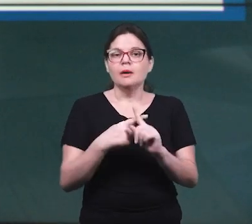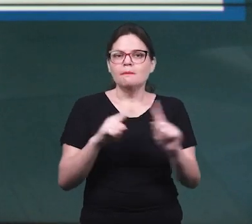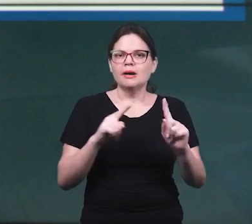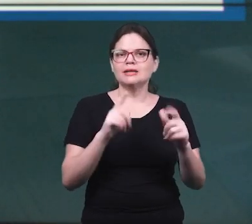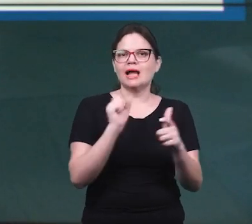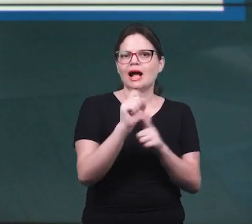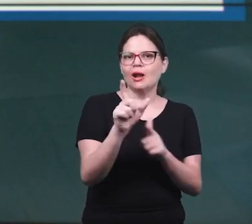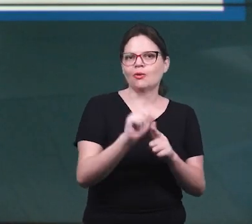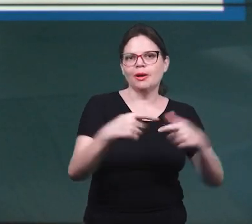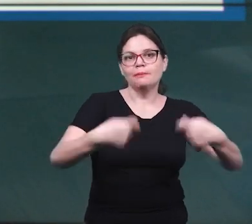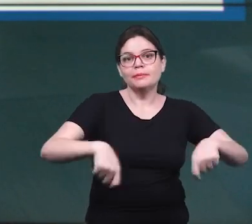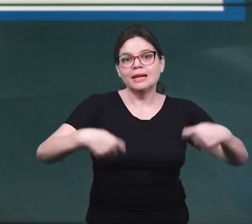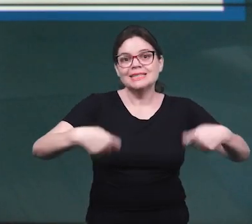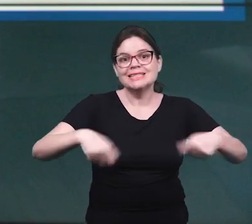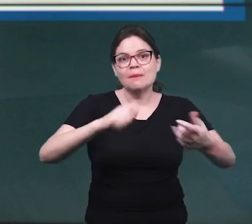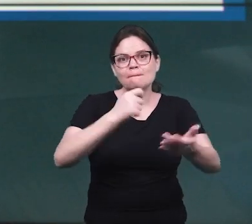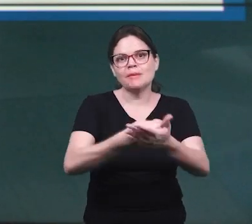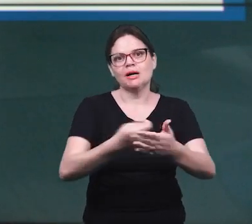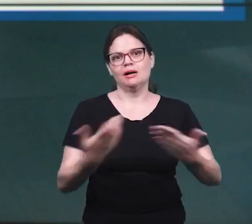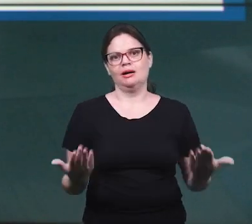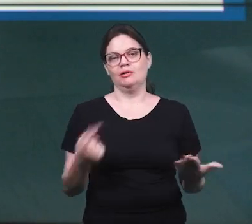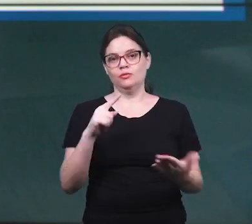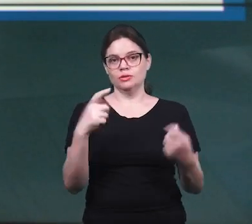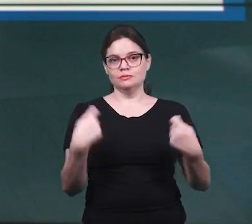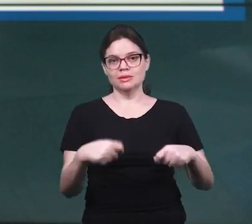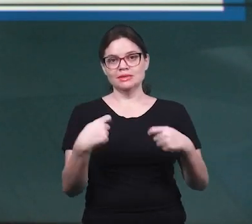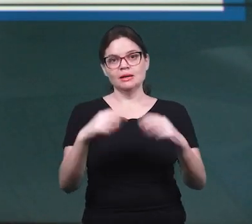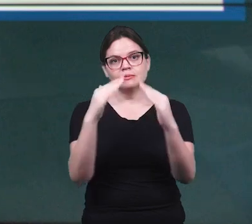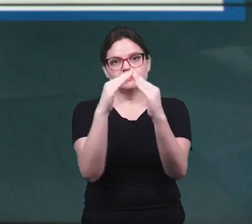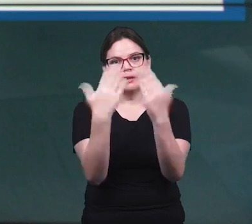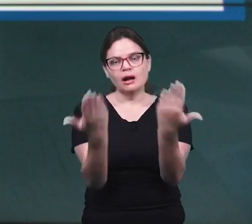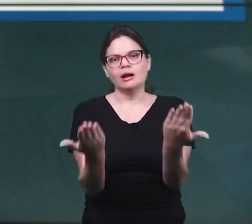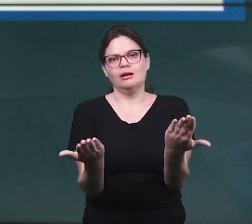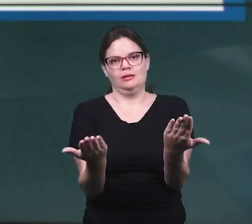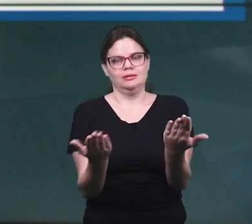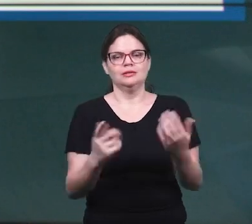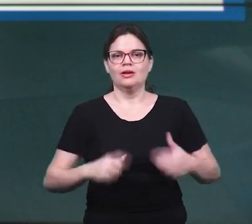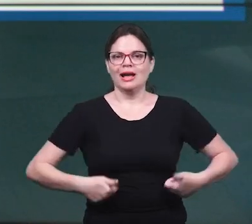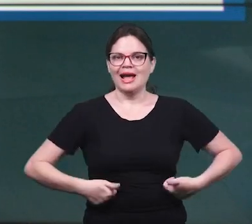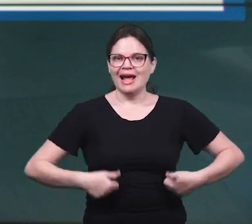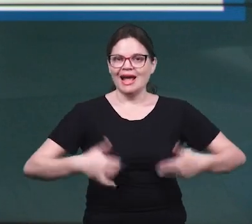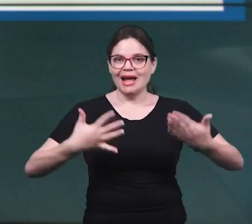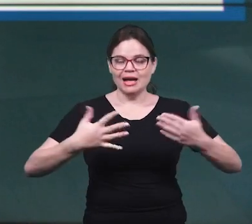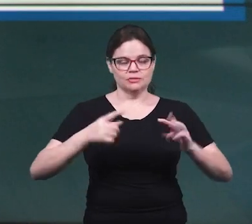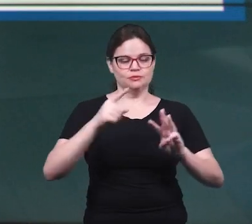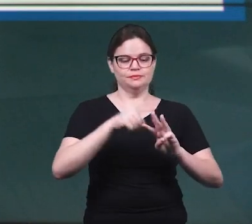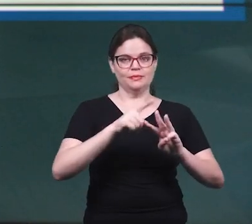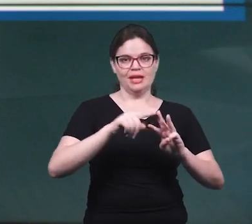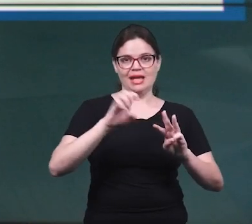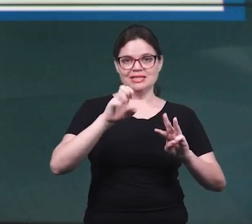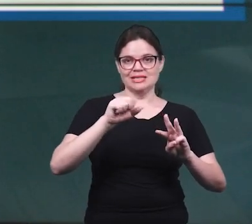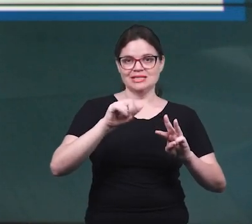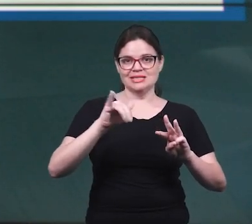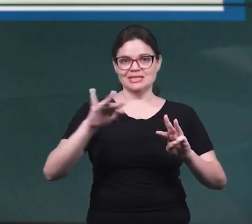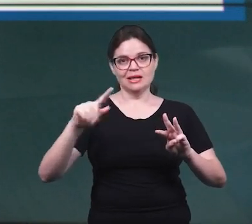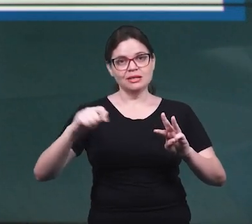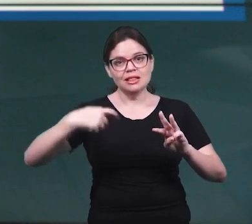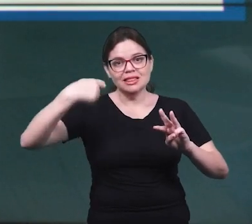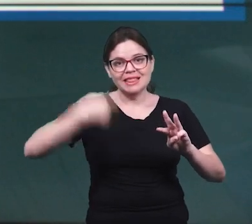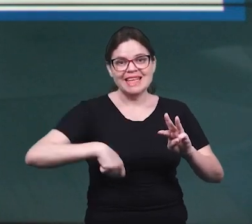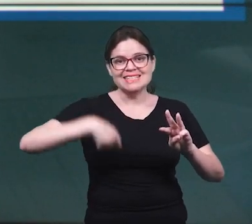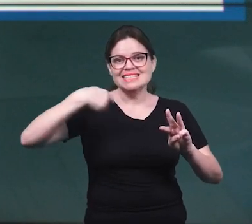né? Mas você precisa morar, né? Então, esses gastos que você